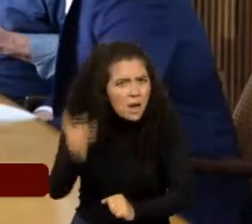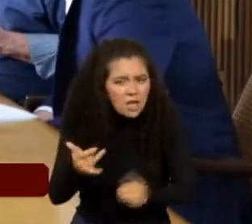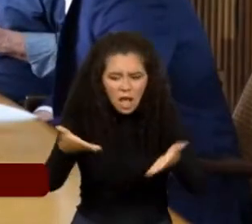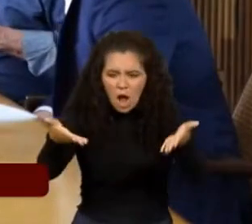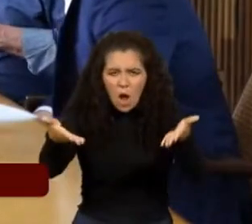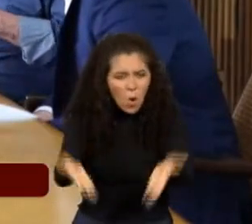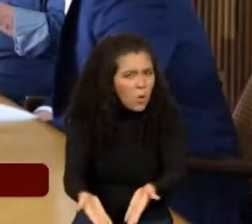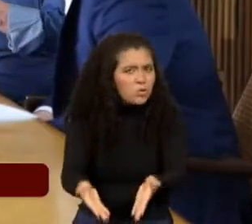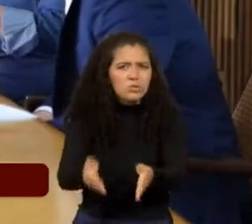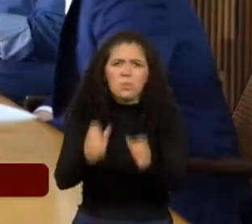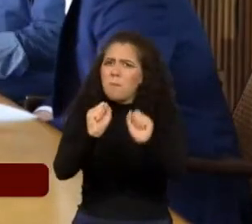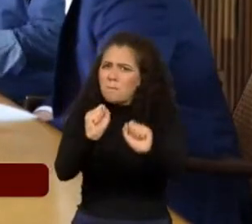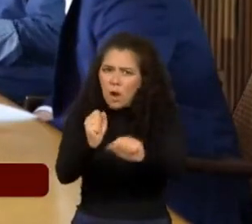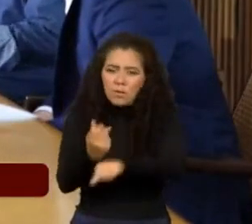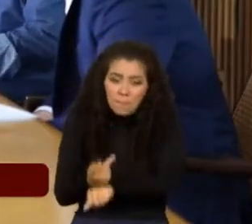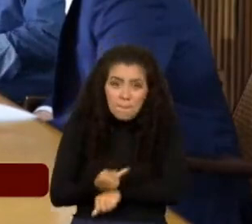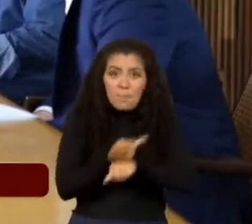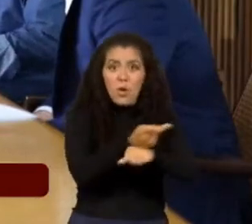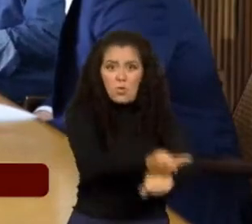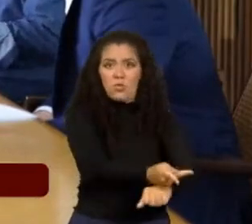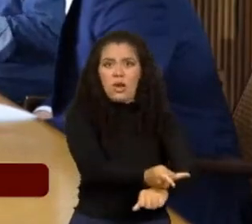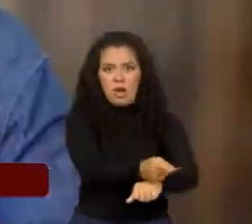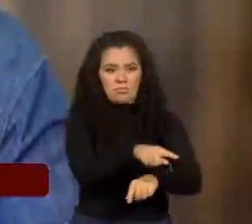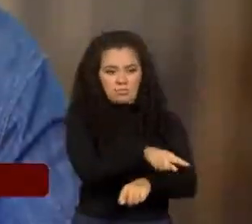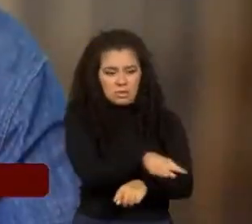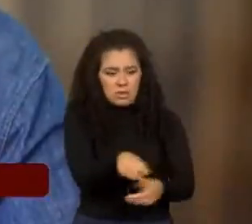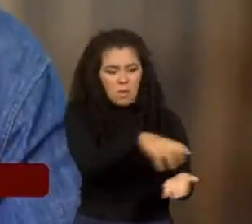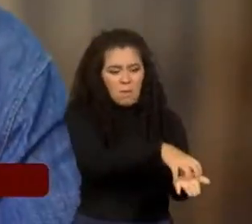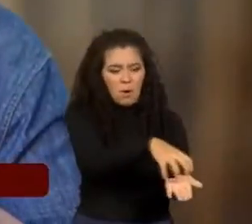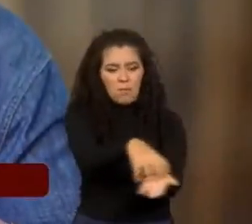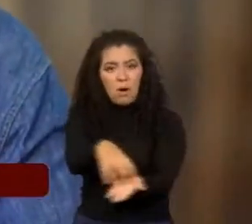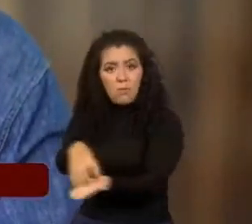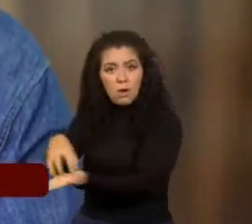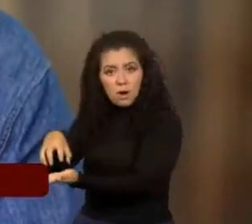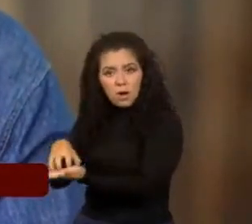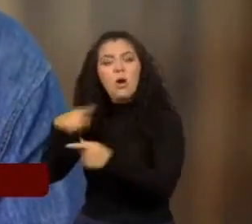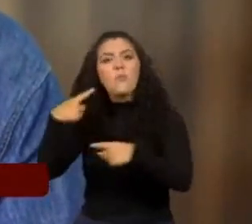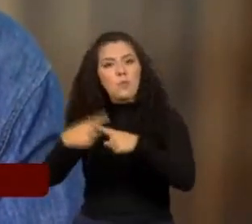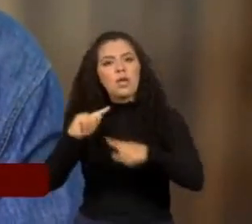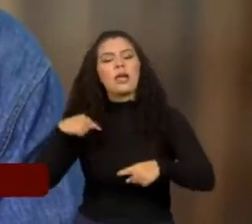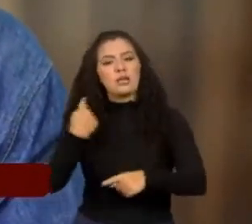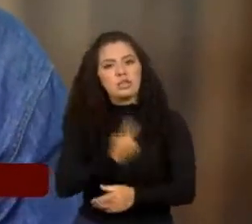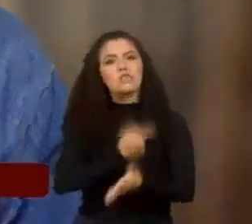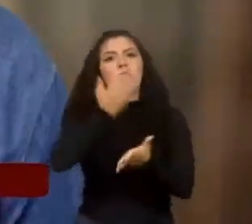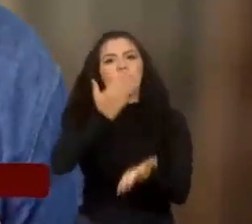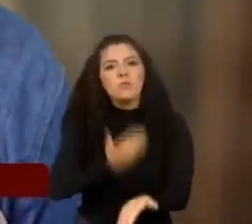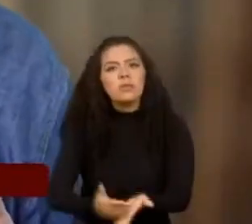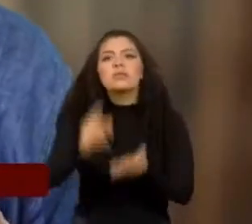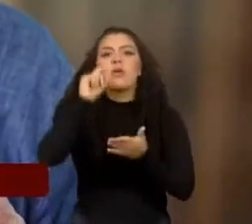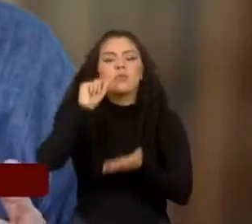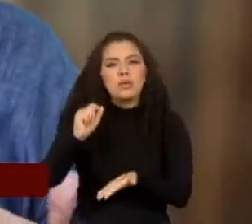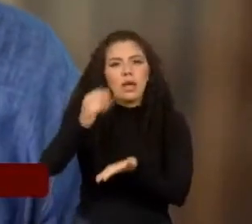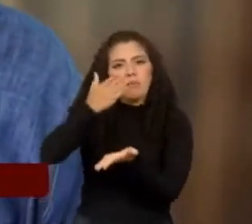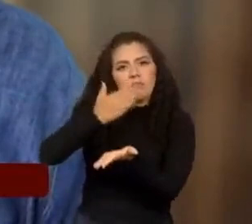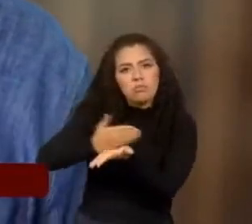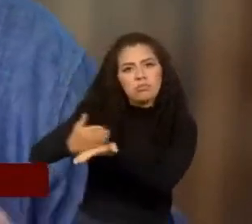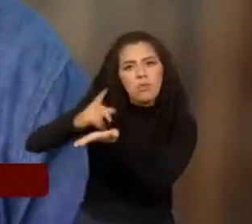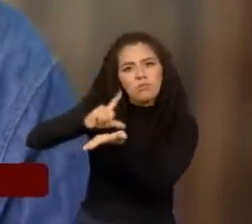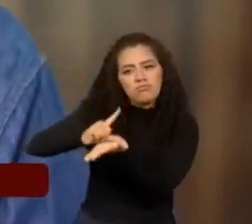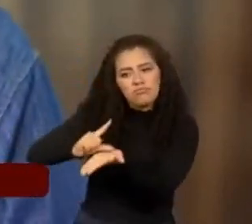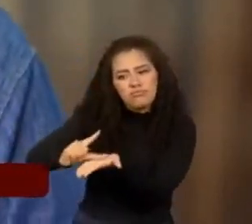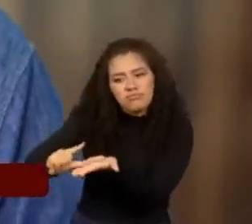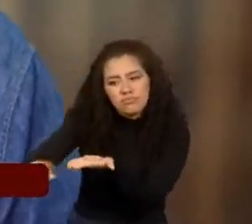seja, porque nós vamos começar a desenrolar a dívida de vocês para que vocês possam